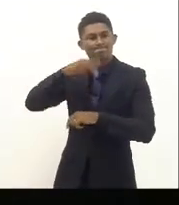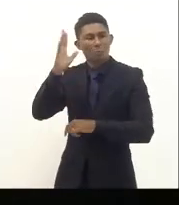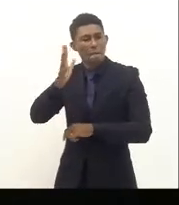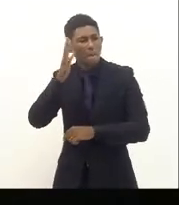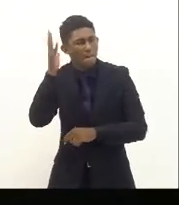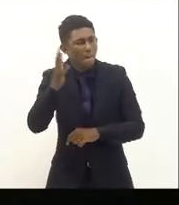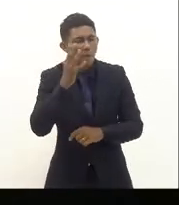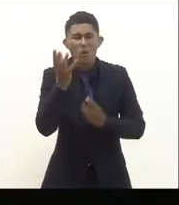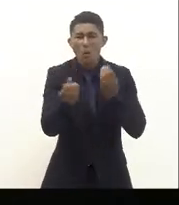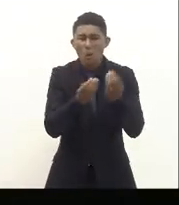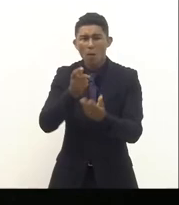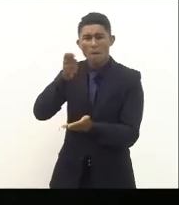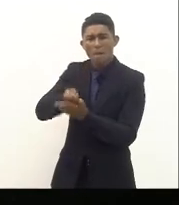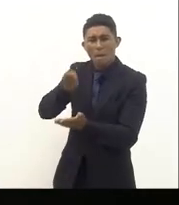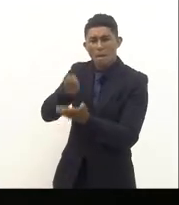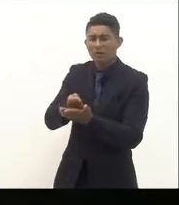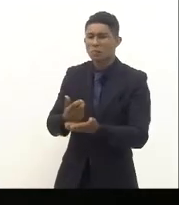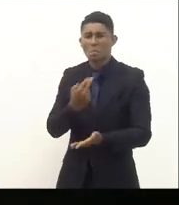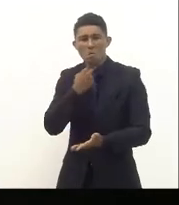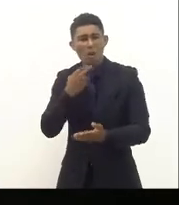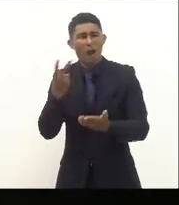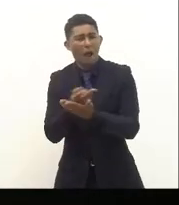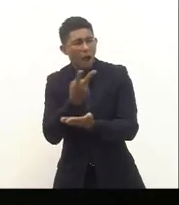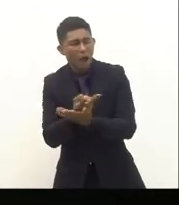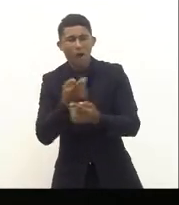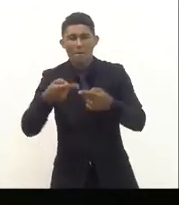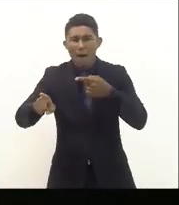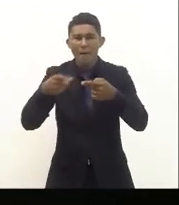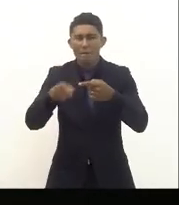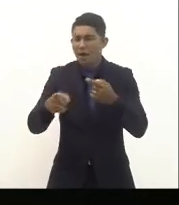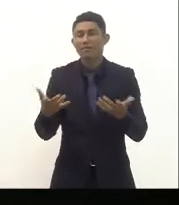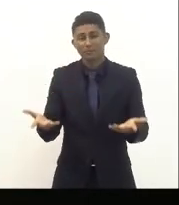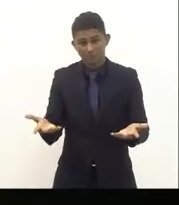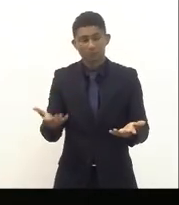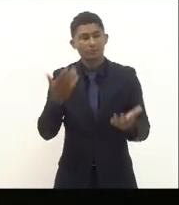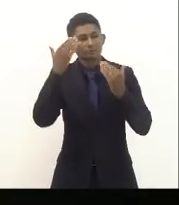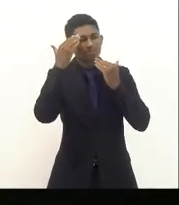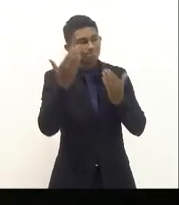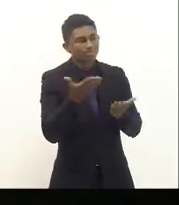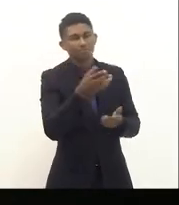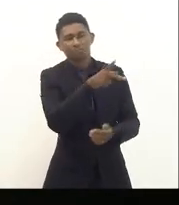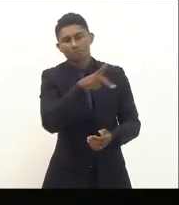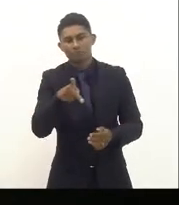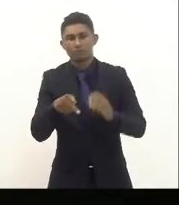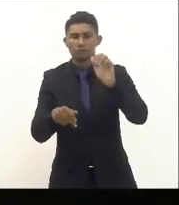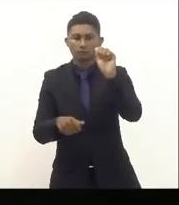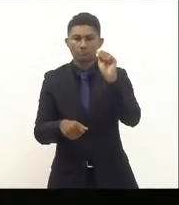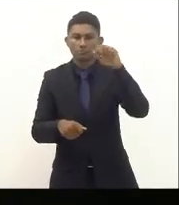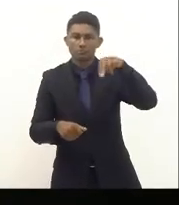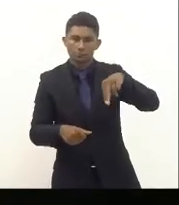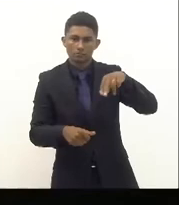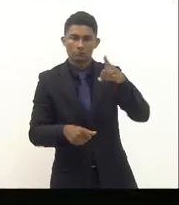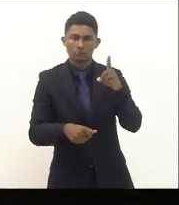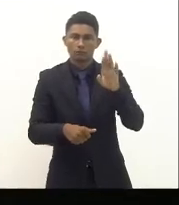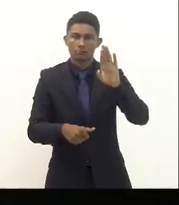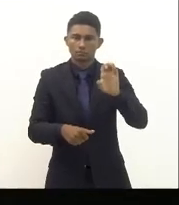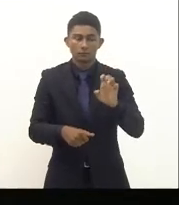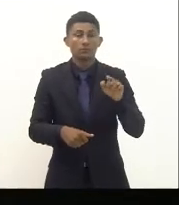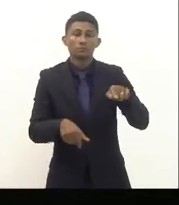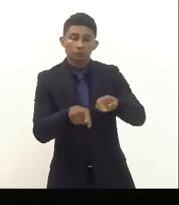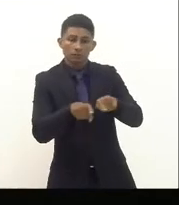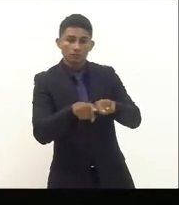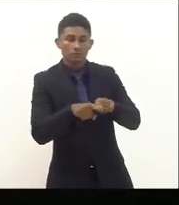dessa cobrança indevida aliás eu até Agradeço ao presidente desta casa Deputado André Ceciliano também abraçou essa causa